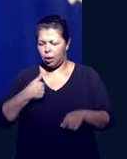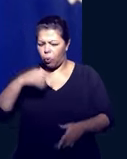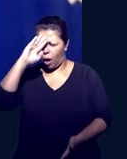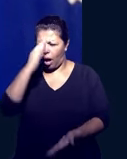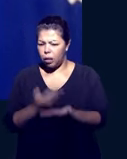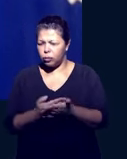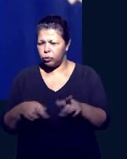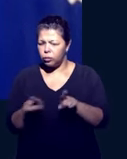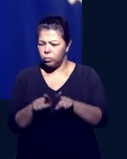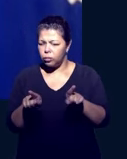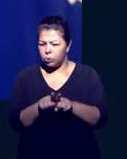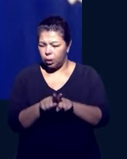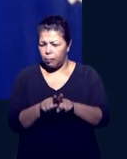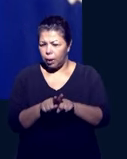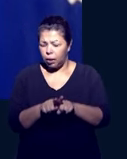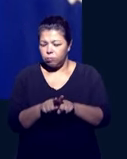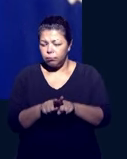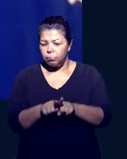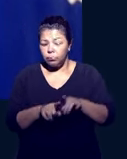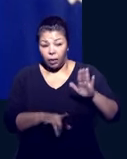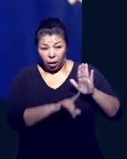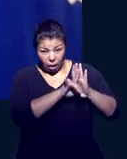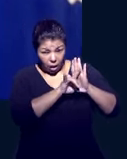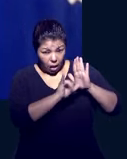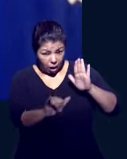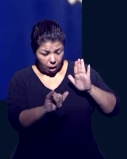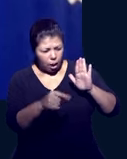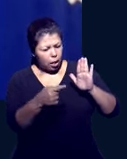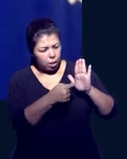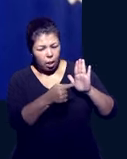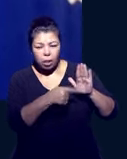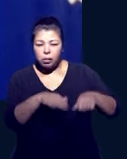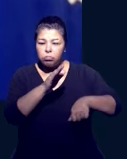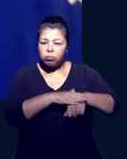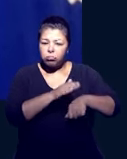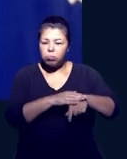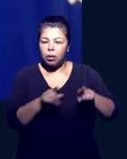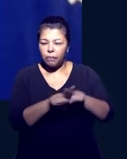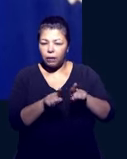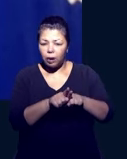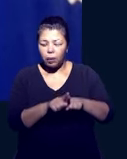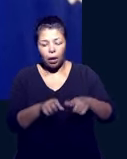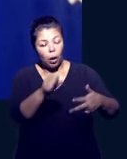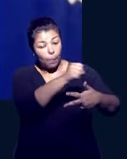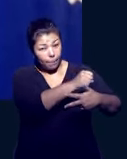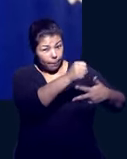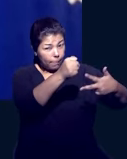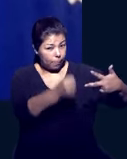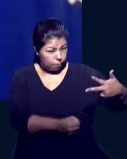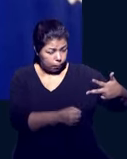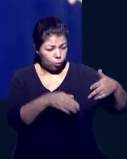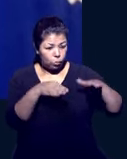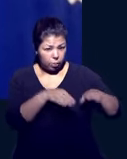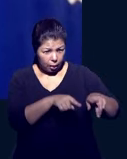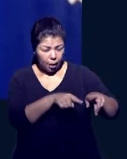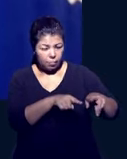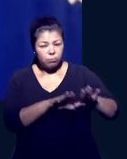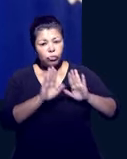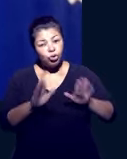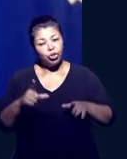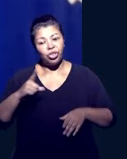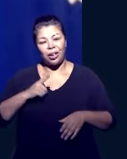inconstitucionalidade de uma lei que é feita Nas duas casas do Poder Legislativo que passa por comissões que passa por